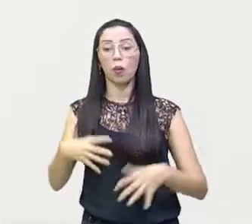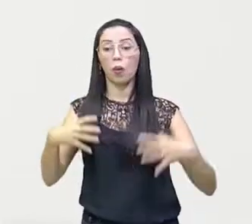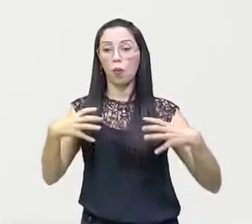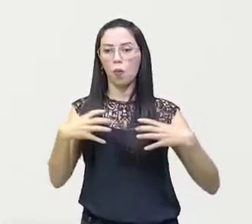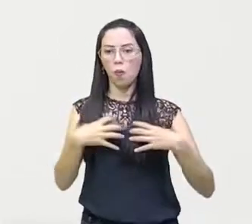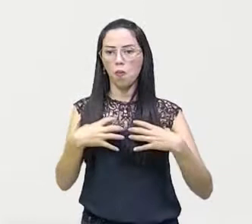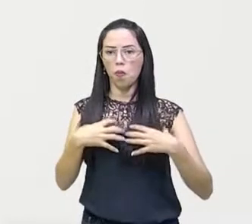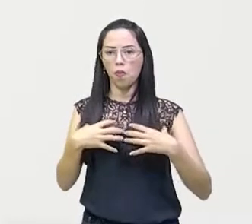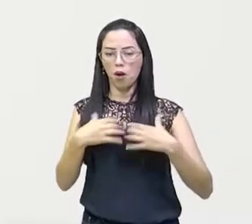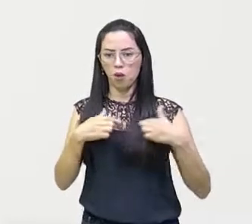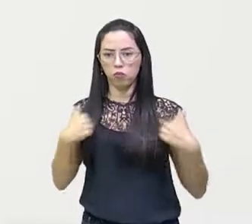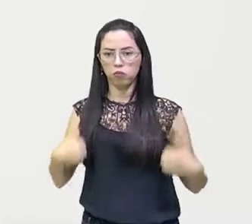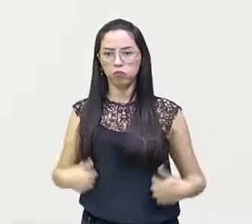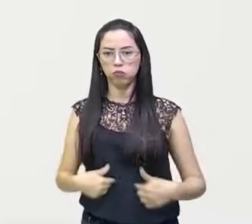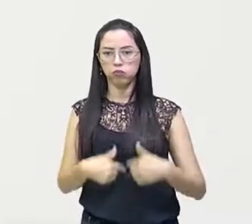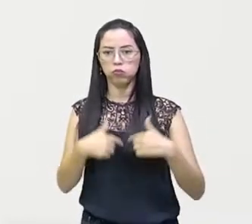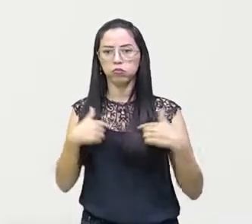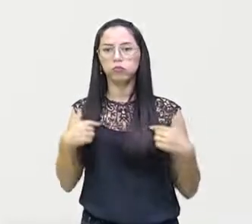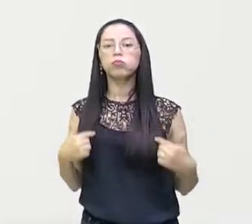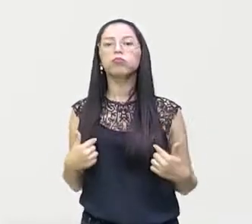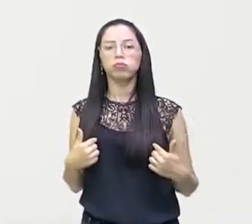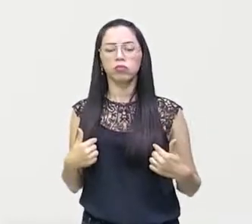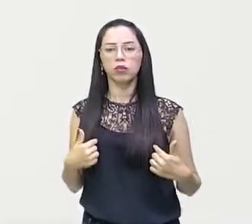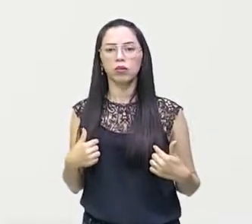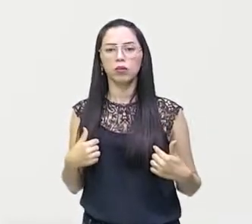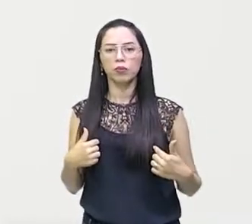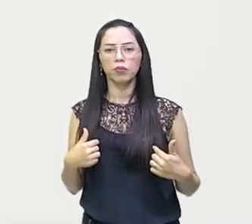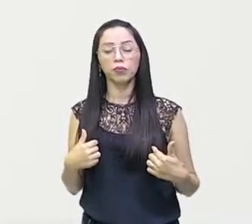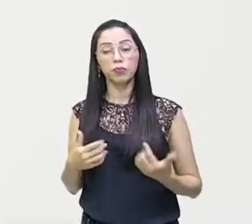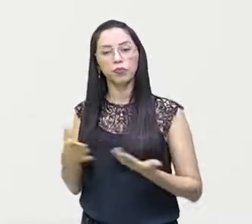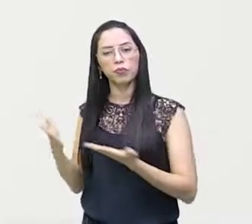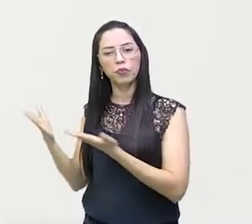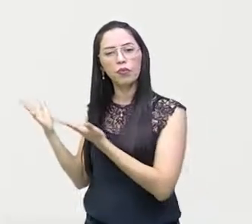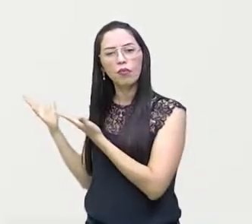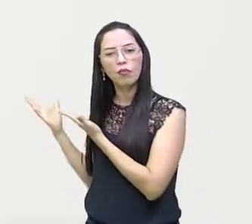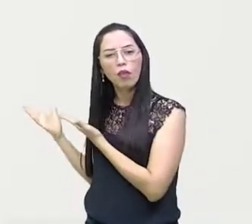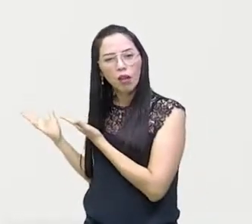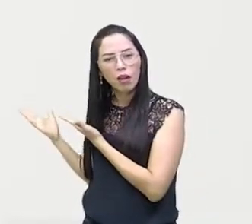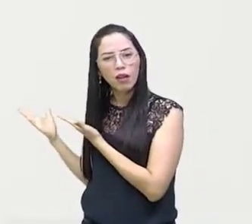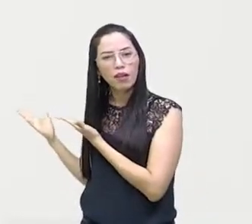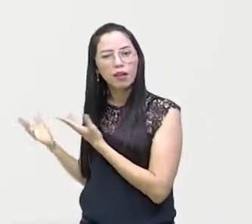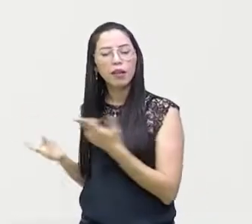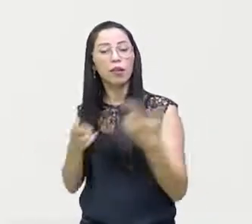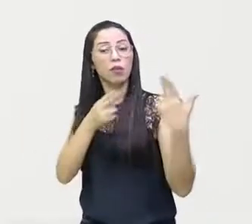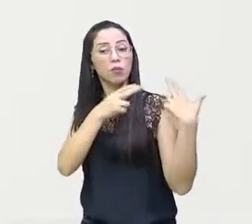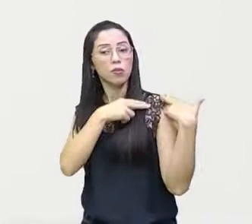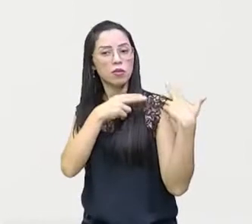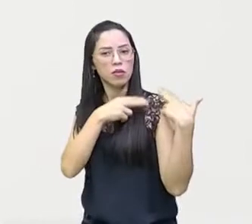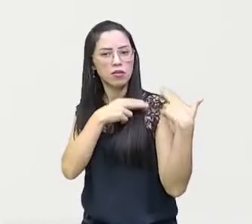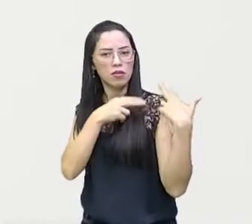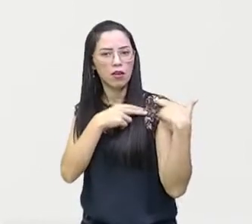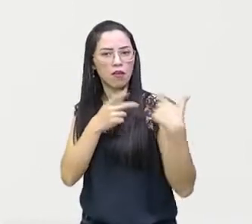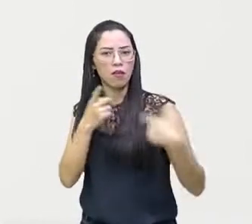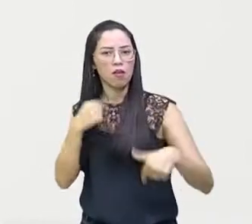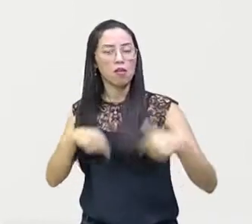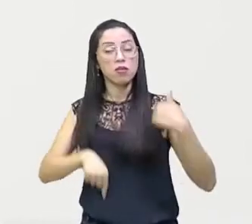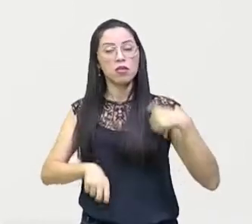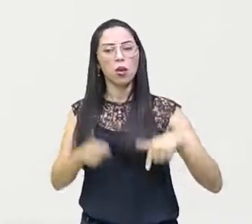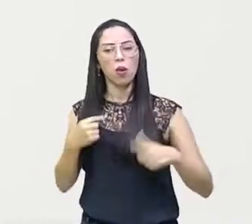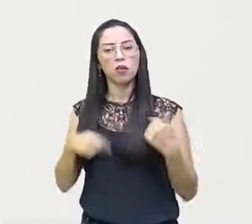o sangue. Na verdade, ele é responsável pela circulação pulmonar, onde o sangue sai